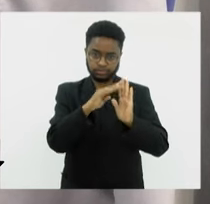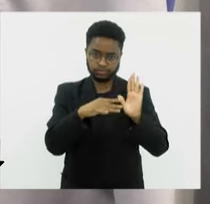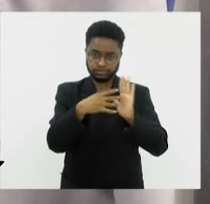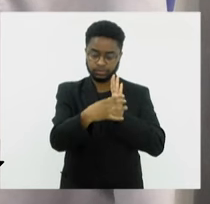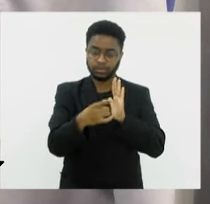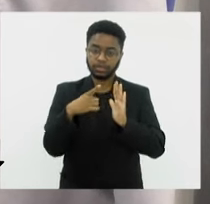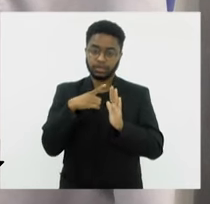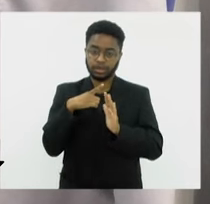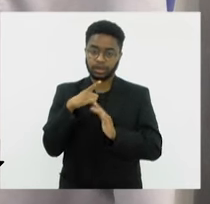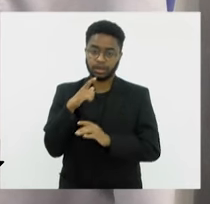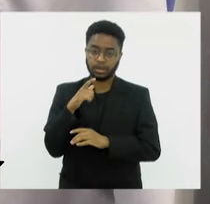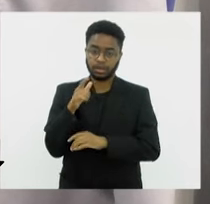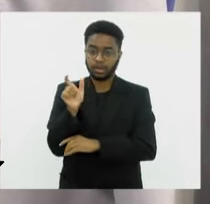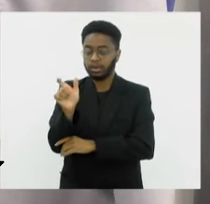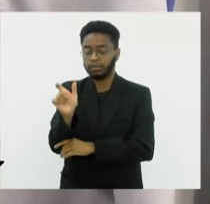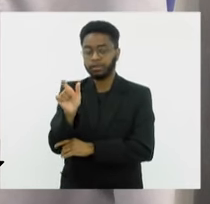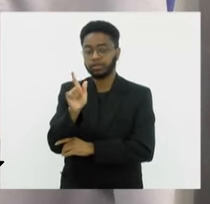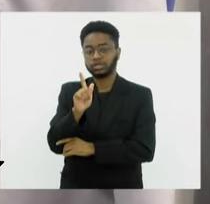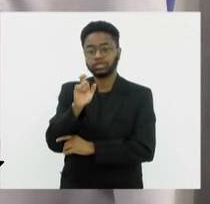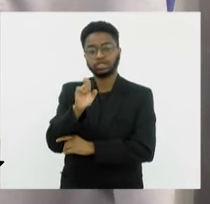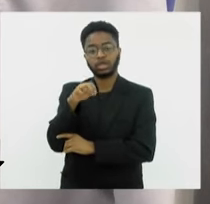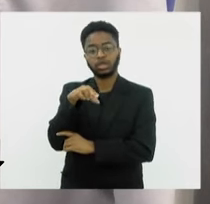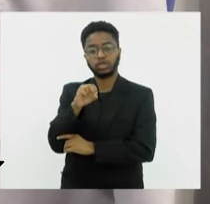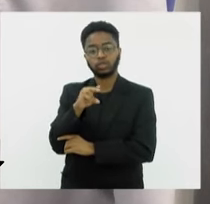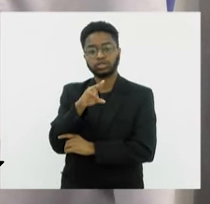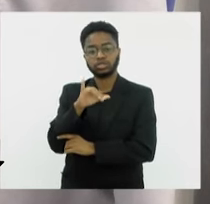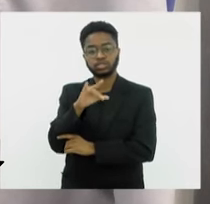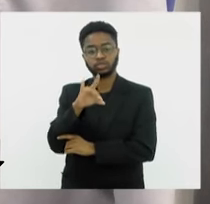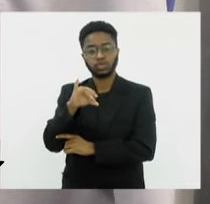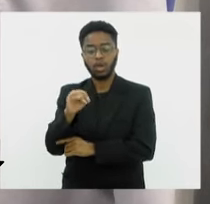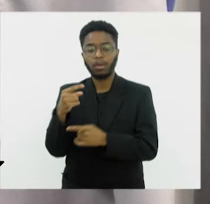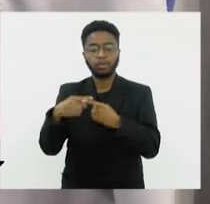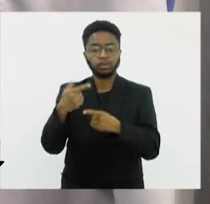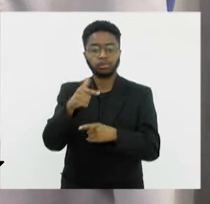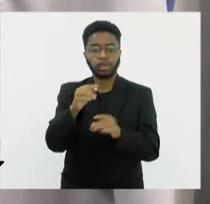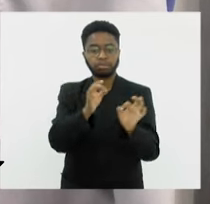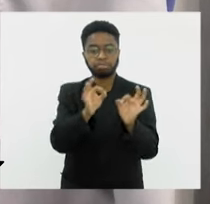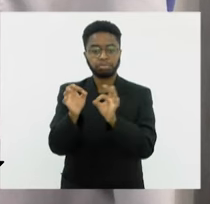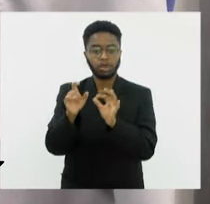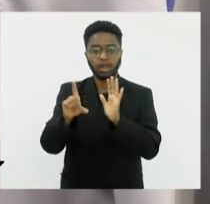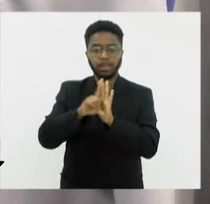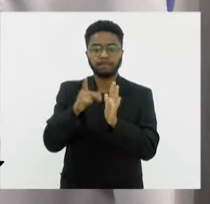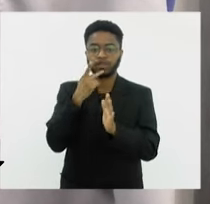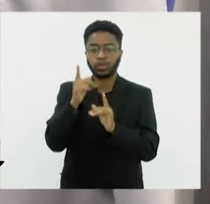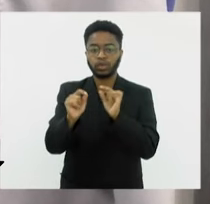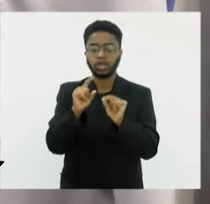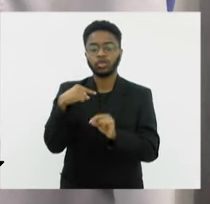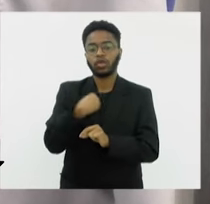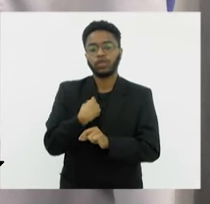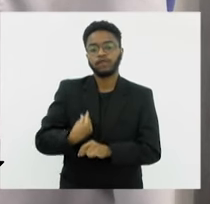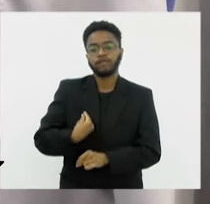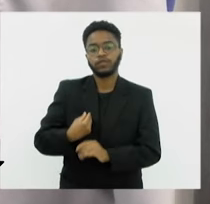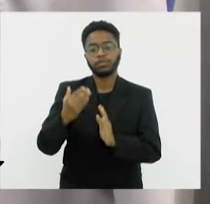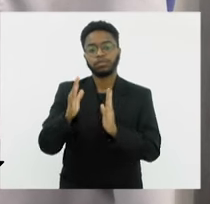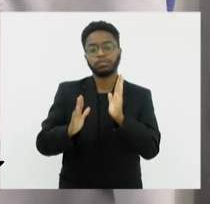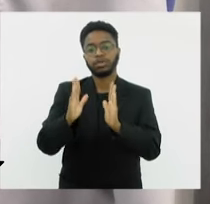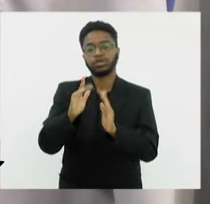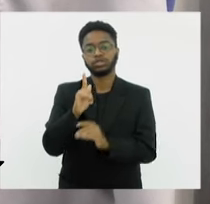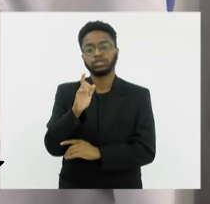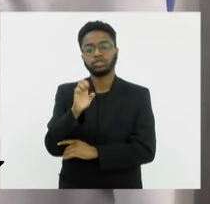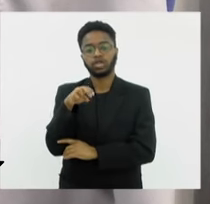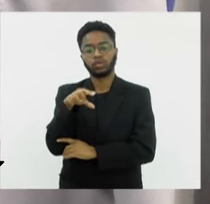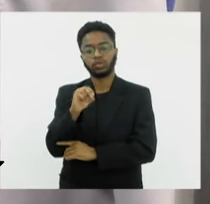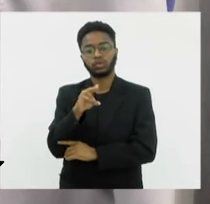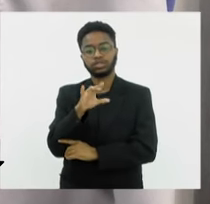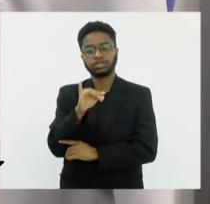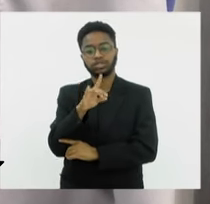palavra genocídio, que não foi objeto de nenhuma decisão judicial ou de nenhuma lei declarando que a gente vive num estado de genocídio. O meu único ponto